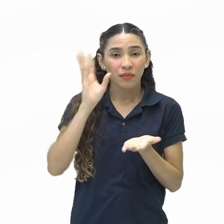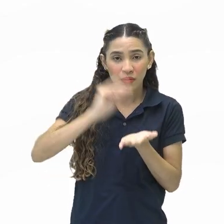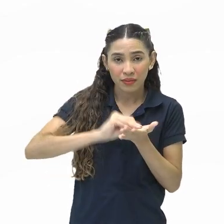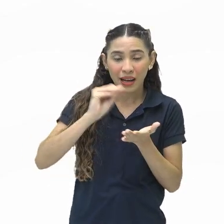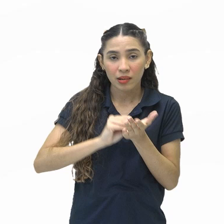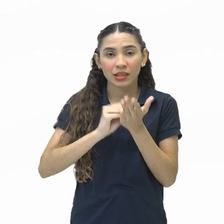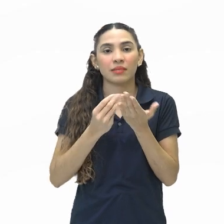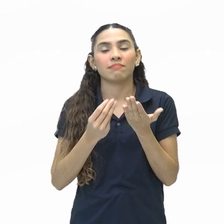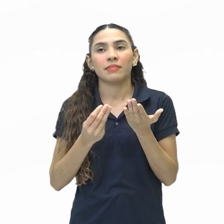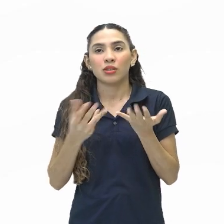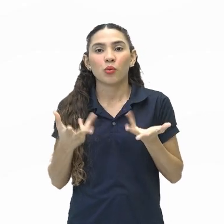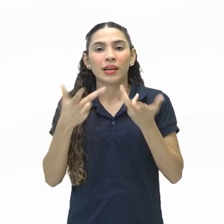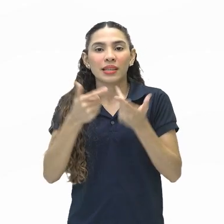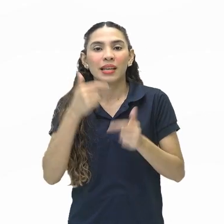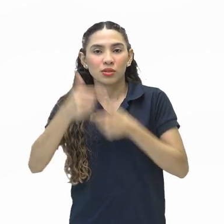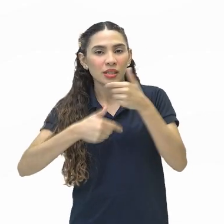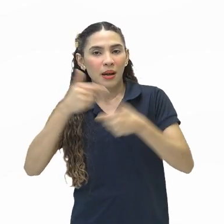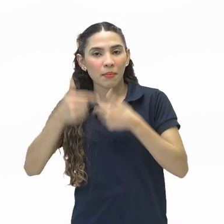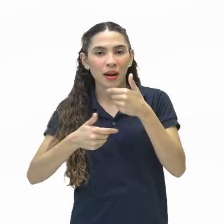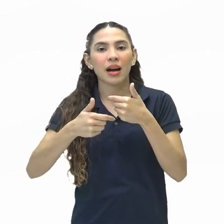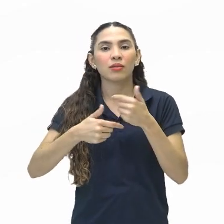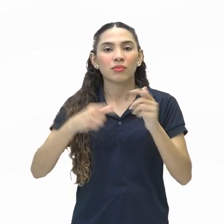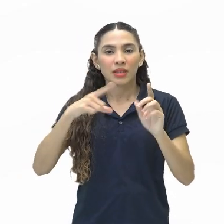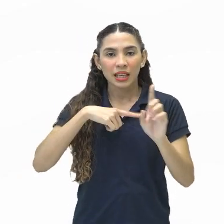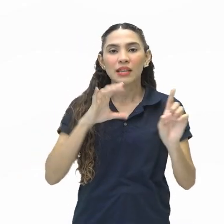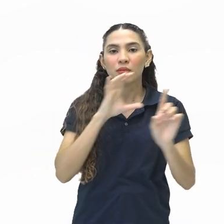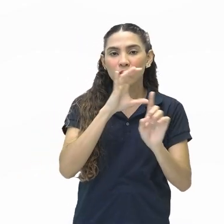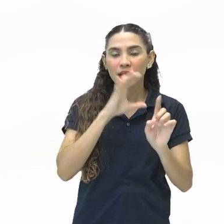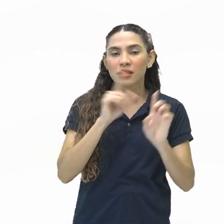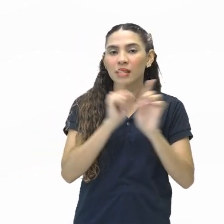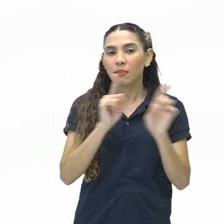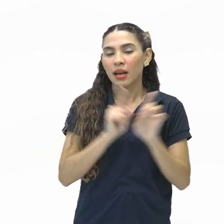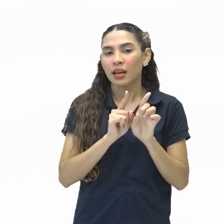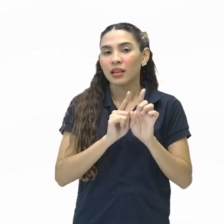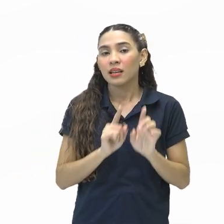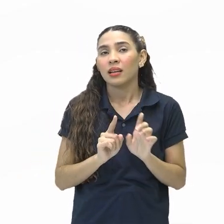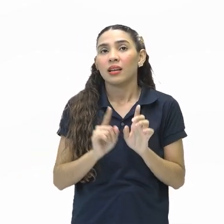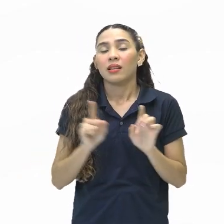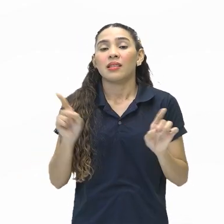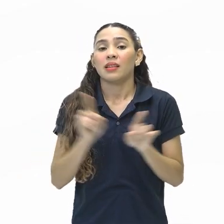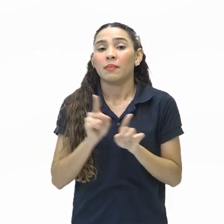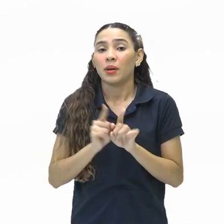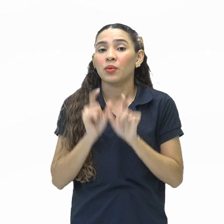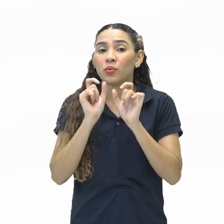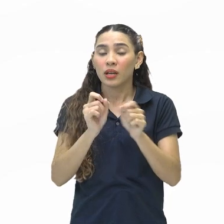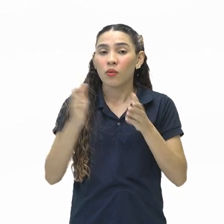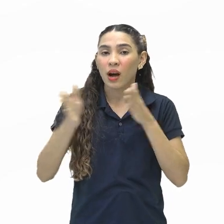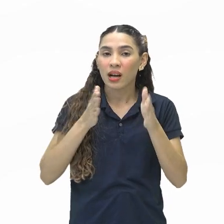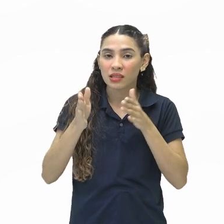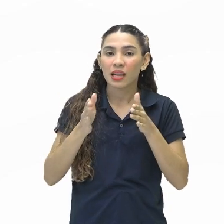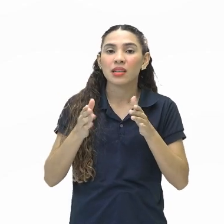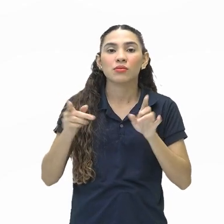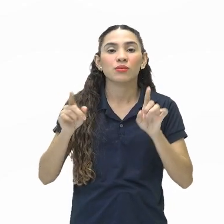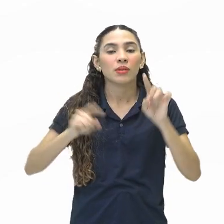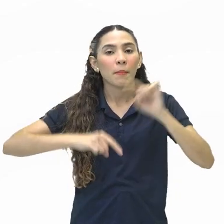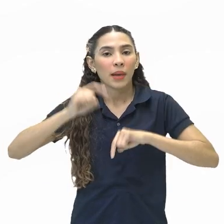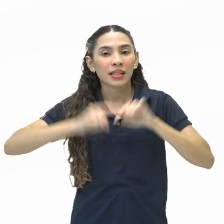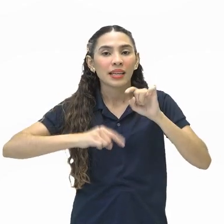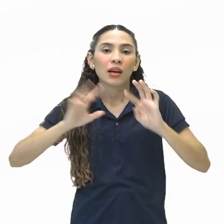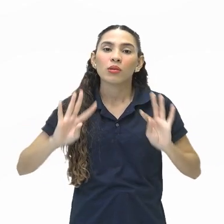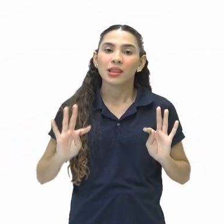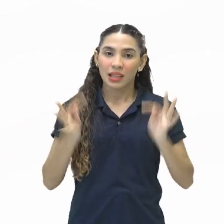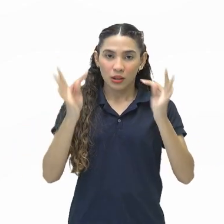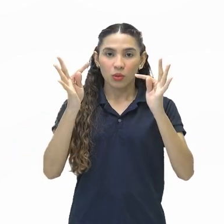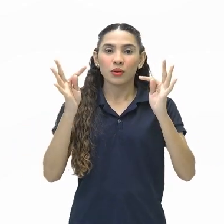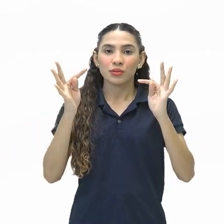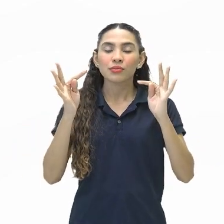das condições de trabalho que vai sendo causada e o próprio acesso aos recursos